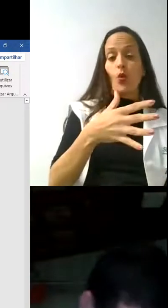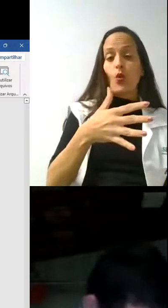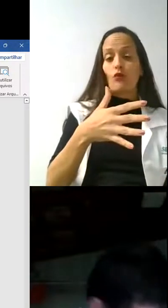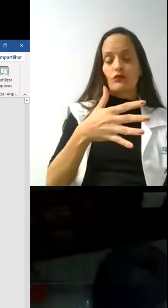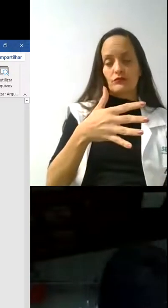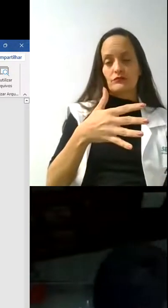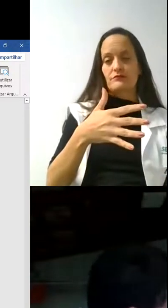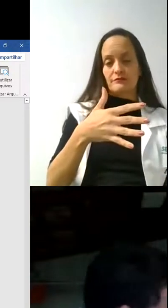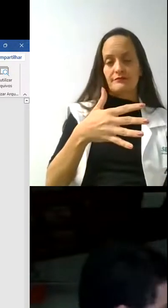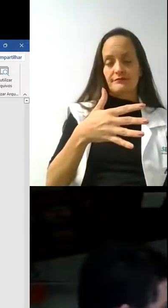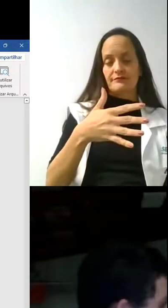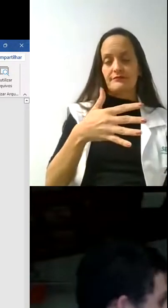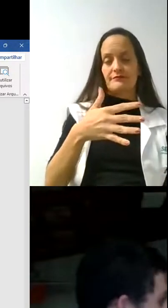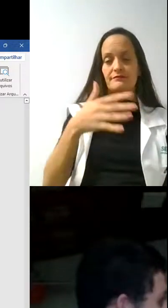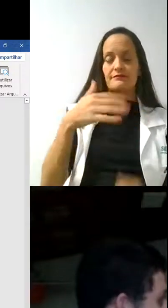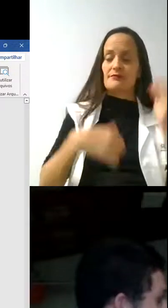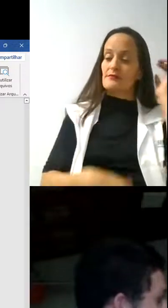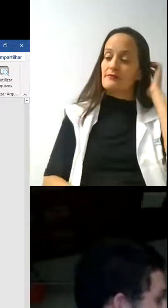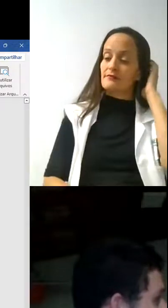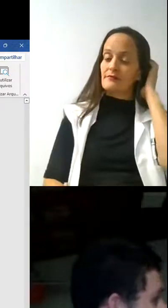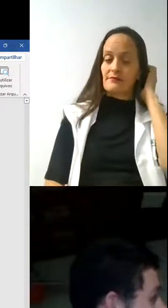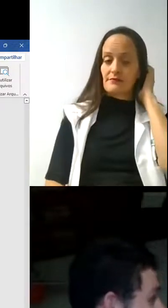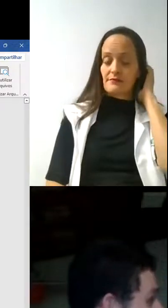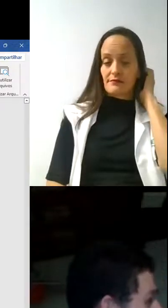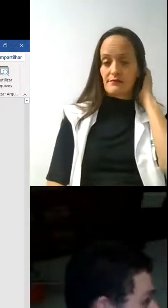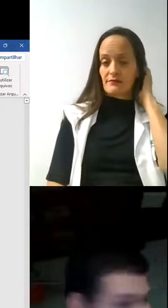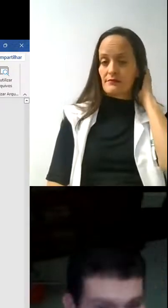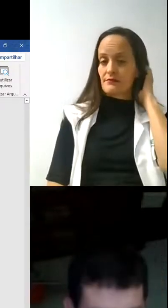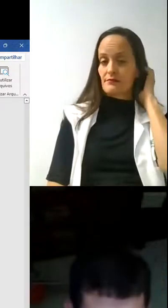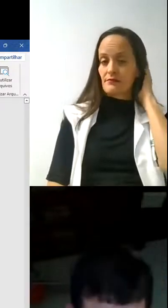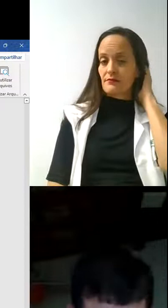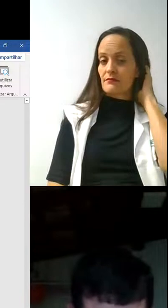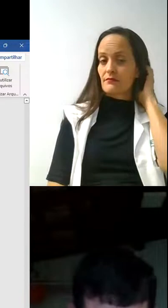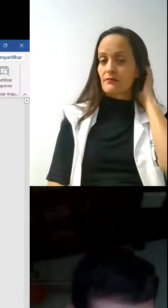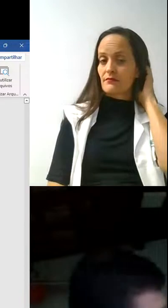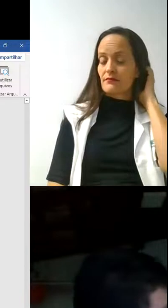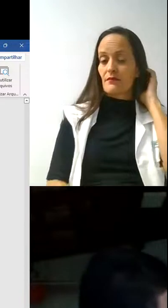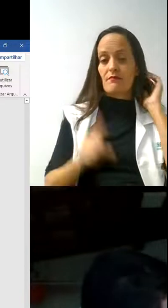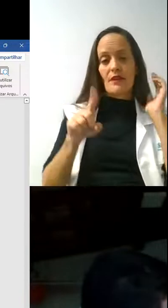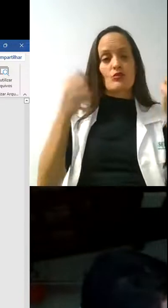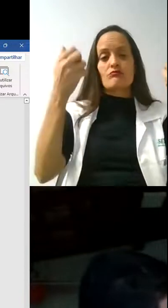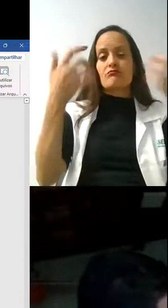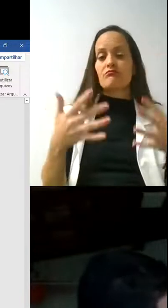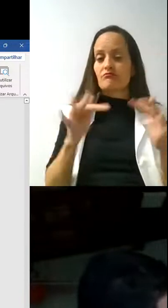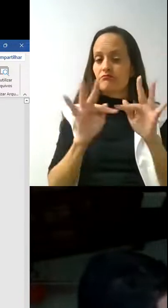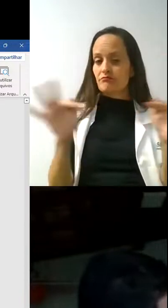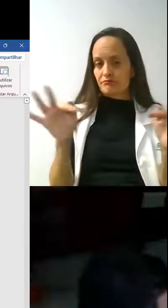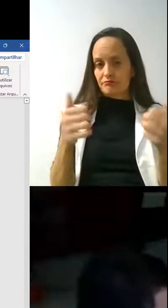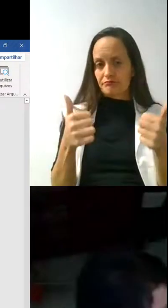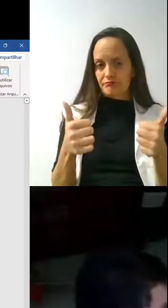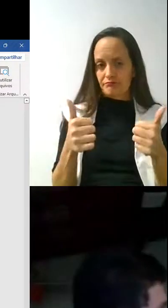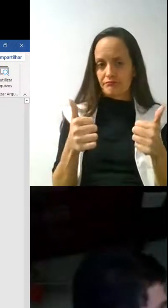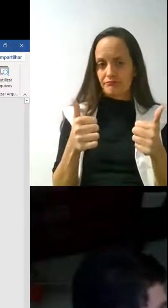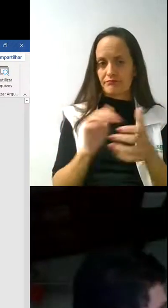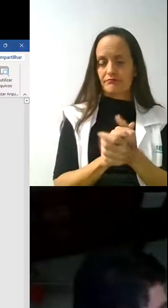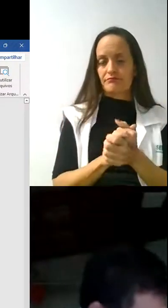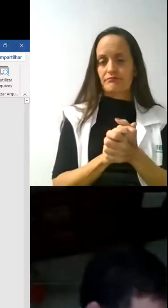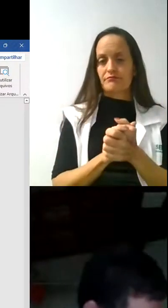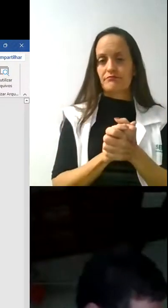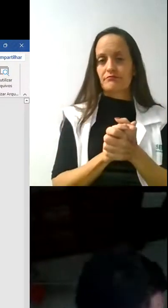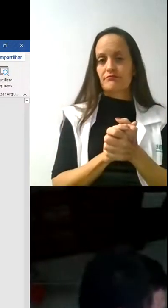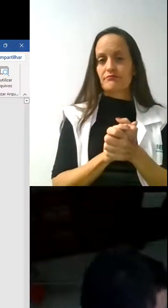arriscado, né? É bem intuitivo essas considerações, certo? E